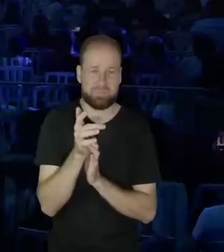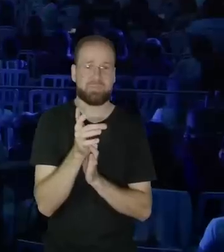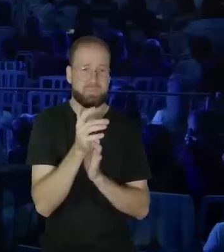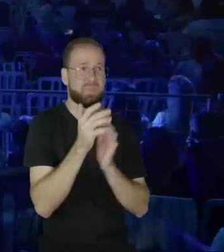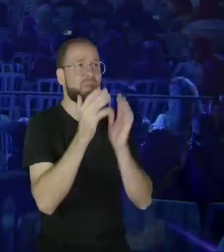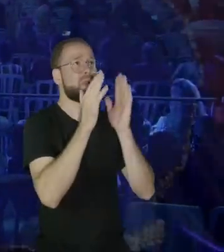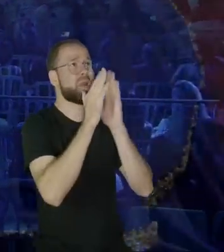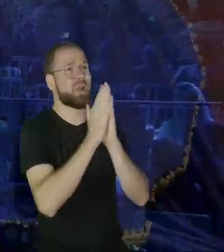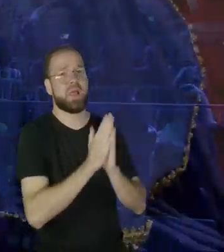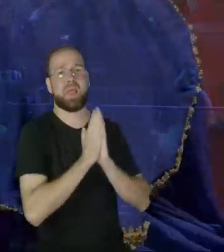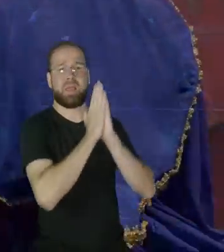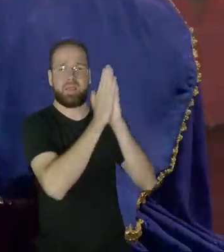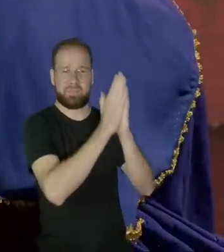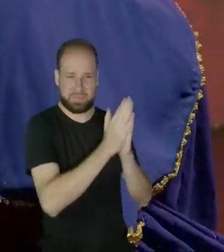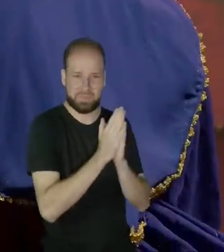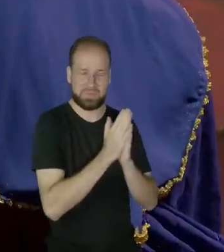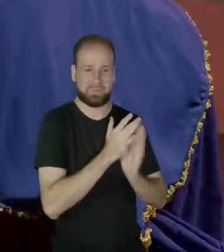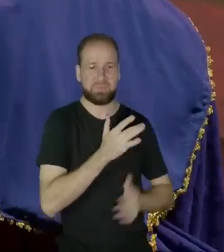clemente,